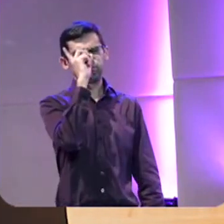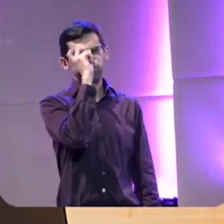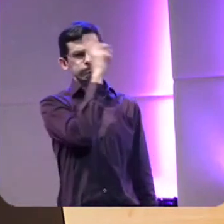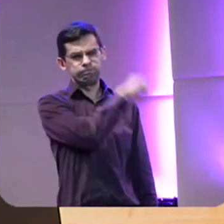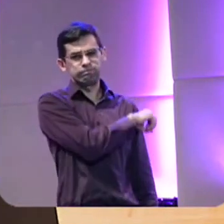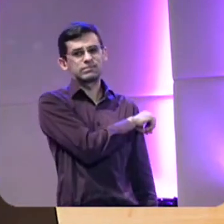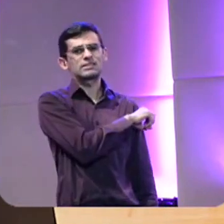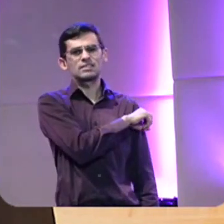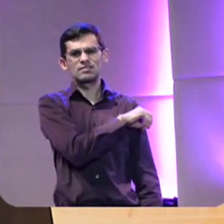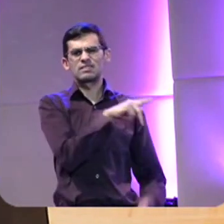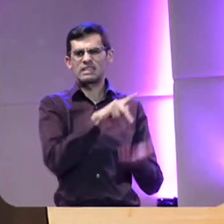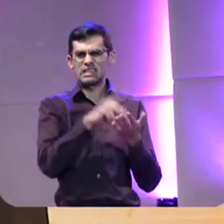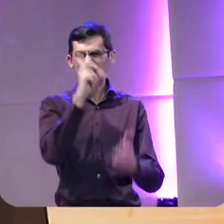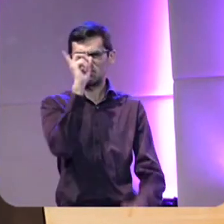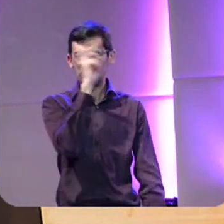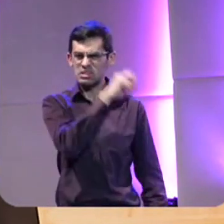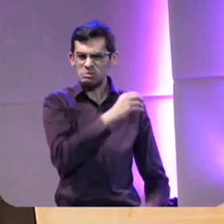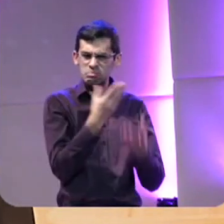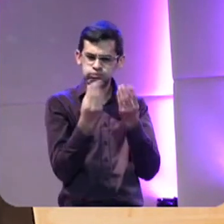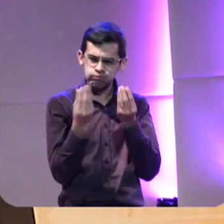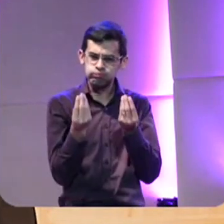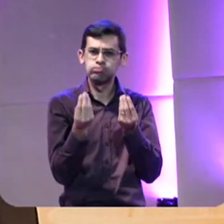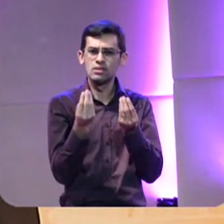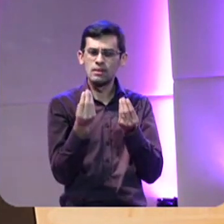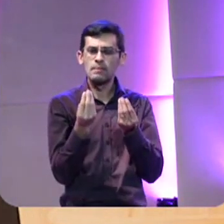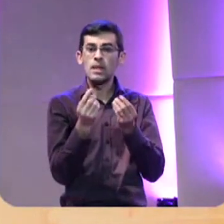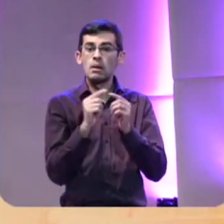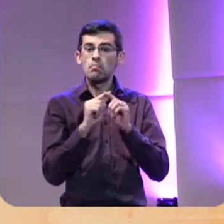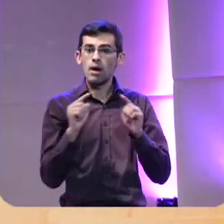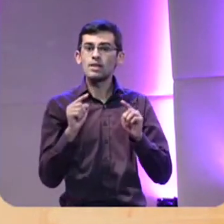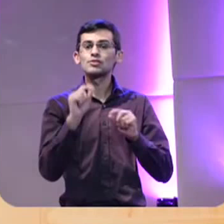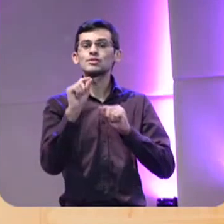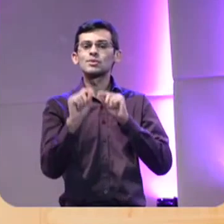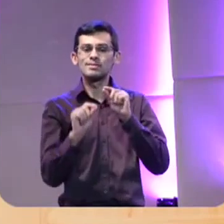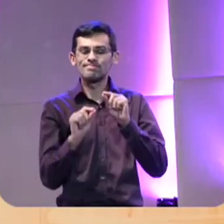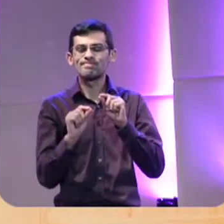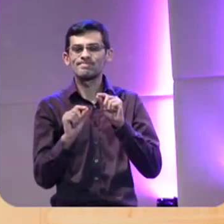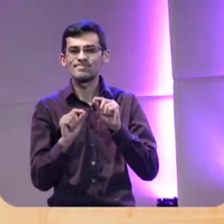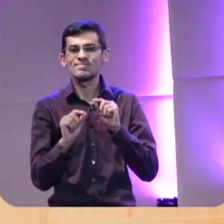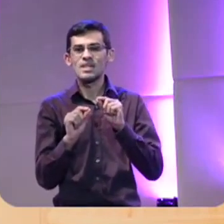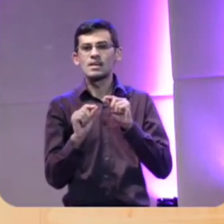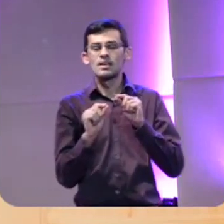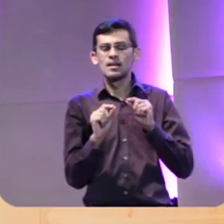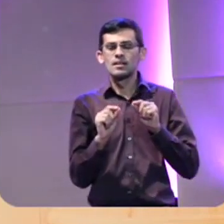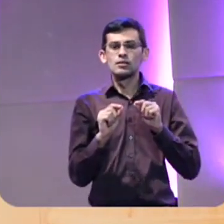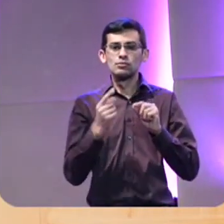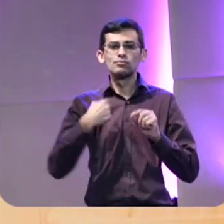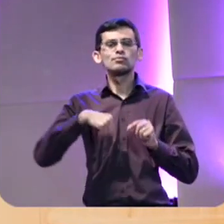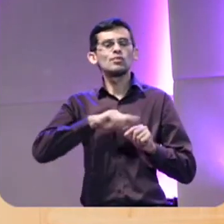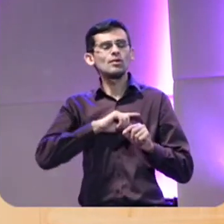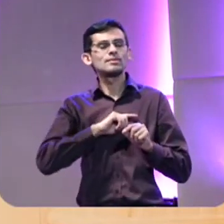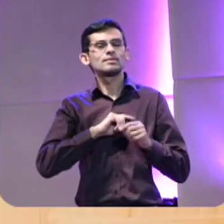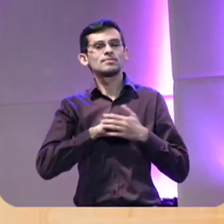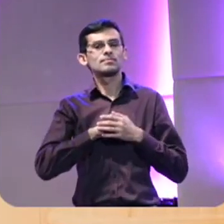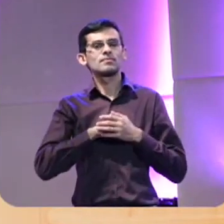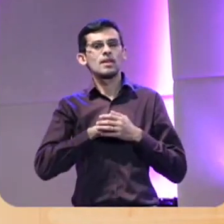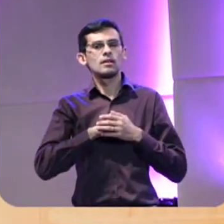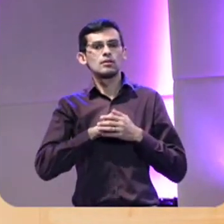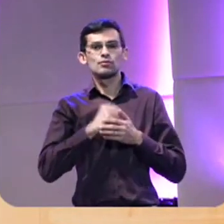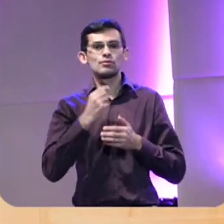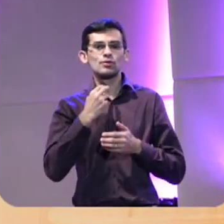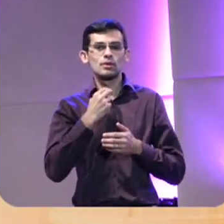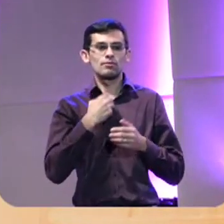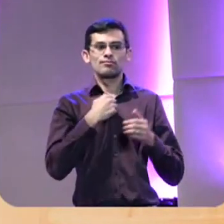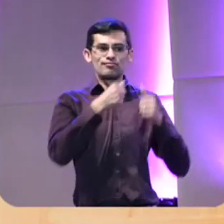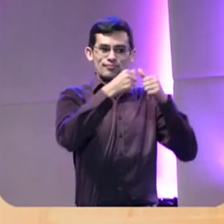negócio de isolamento, é muito complicado. A situação de, não